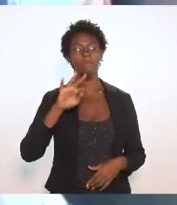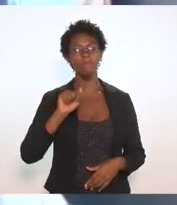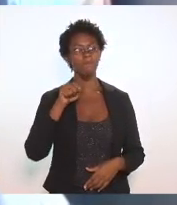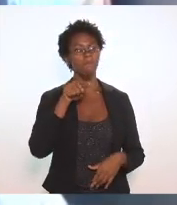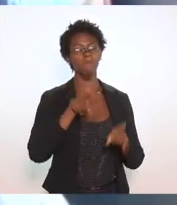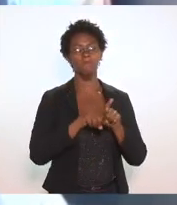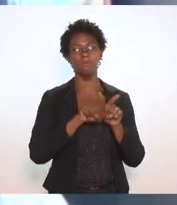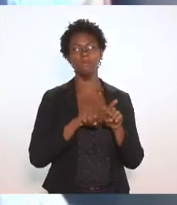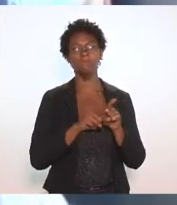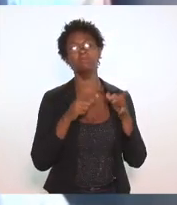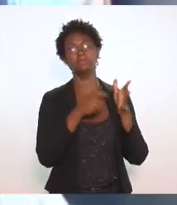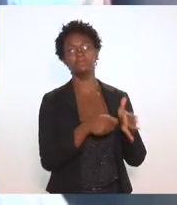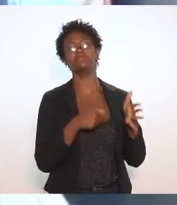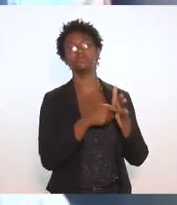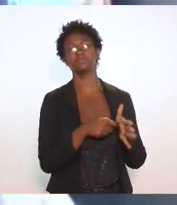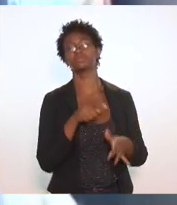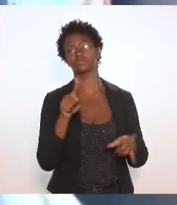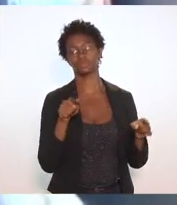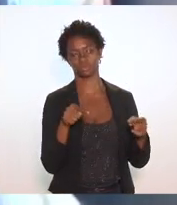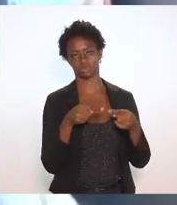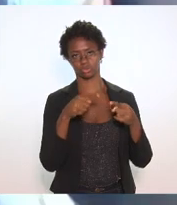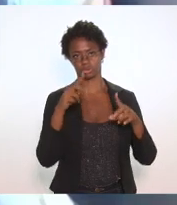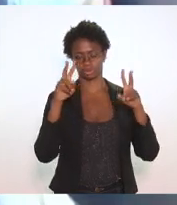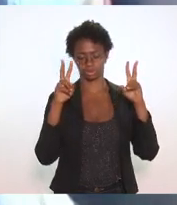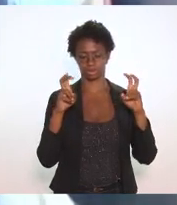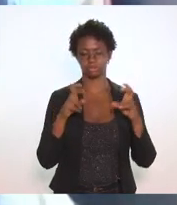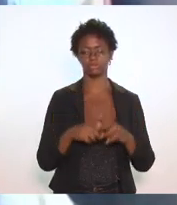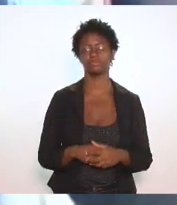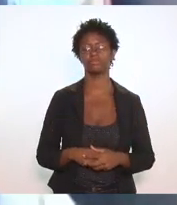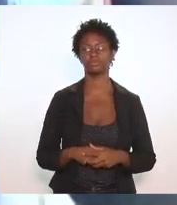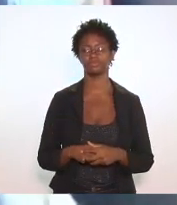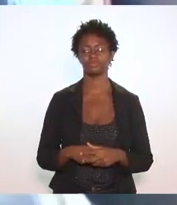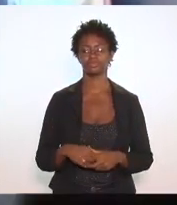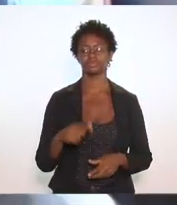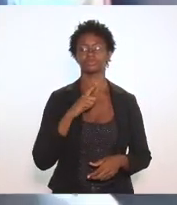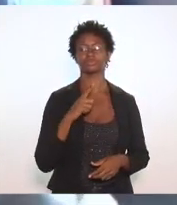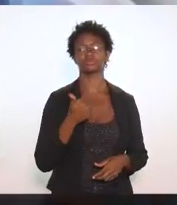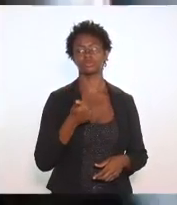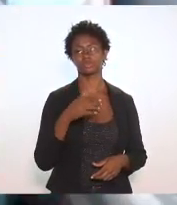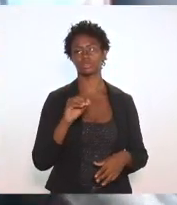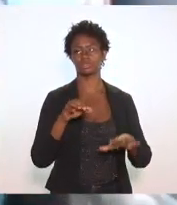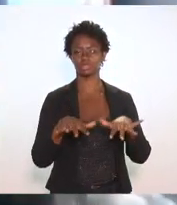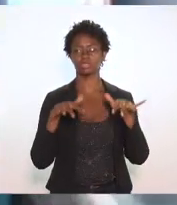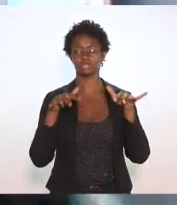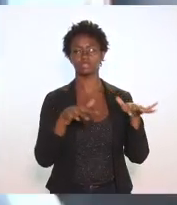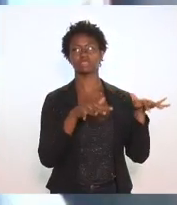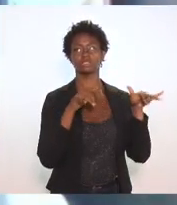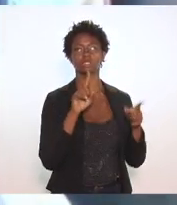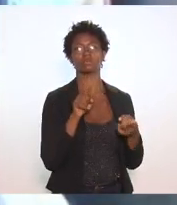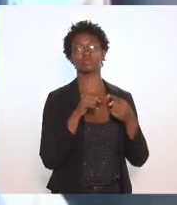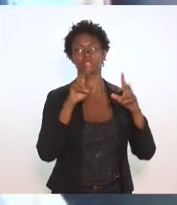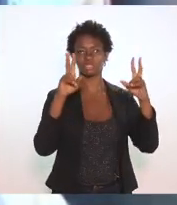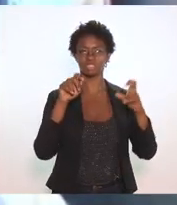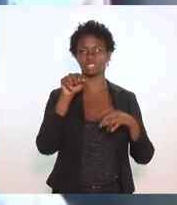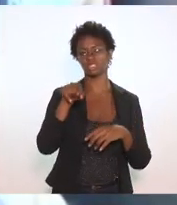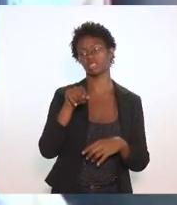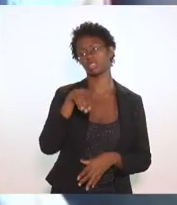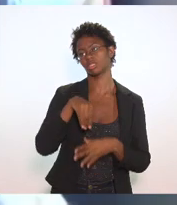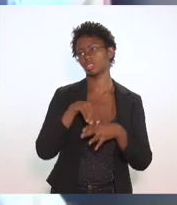antiga desse tema, que é o seguinte: nós fizemos 10 audiências sobre este tema na